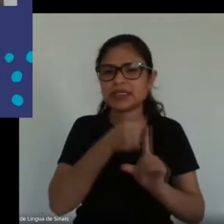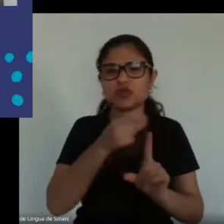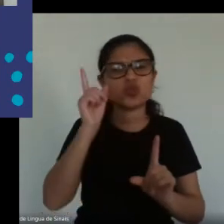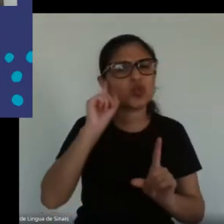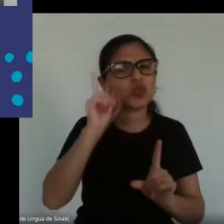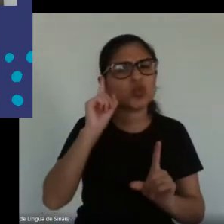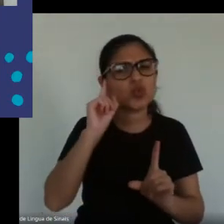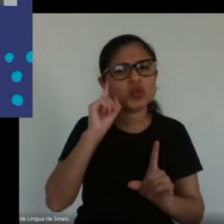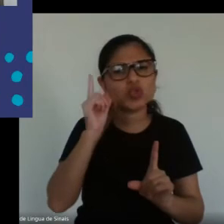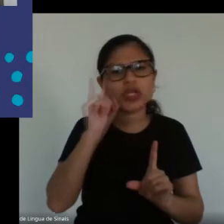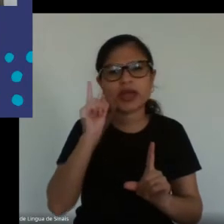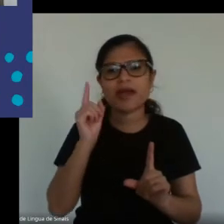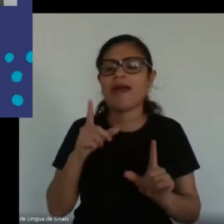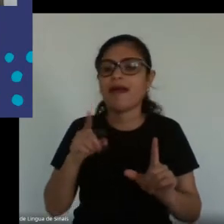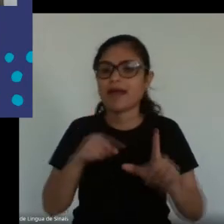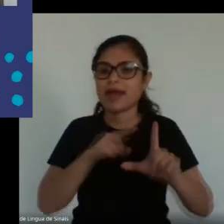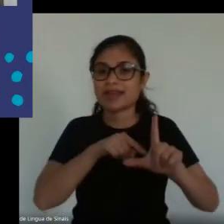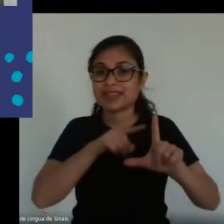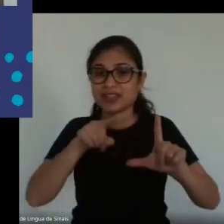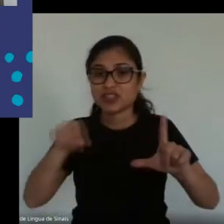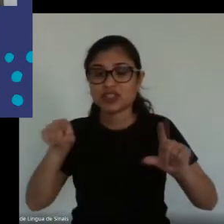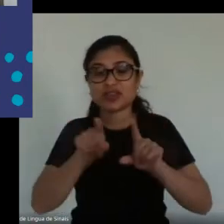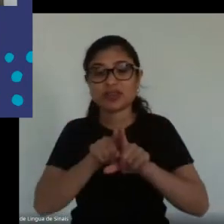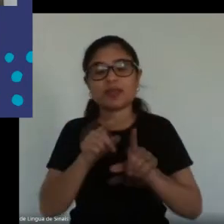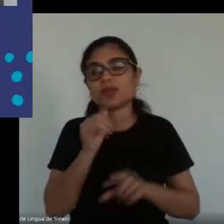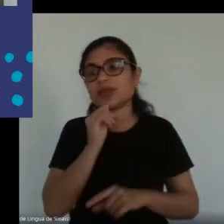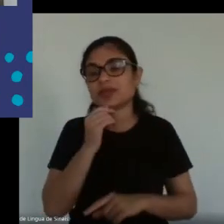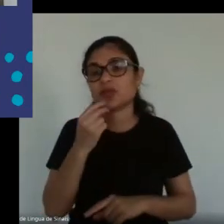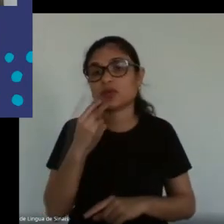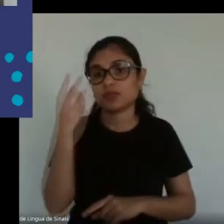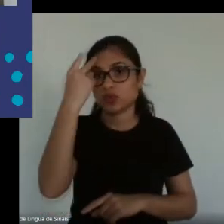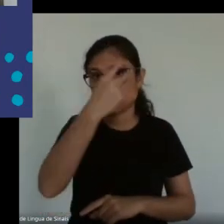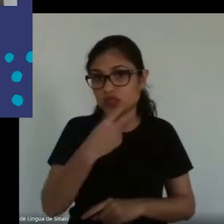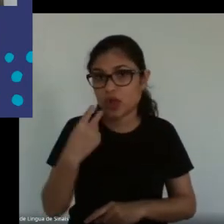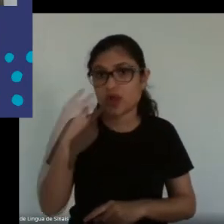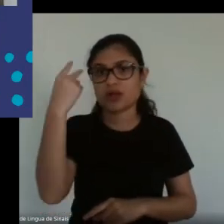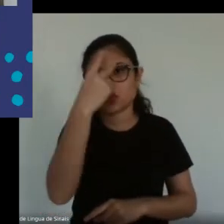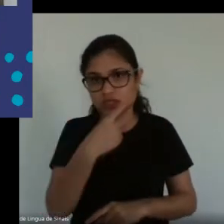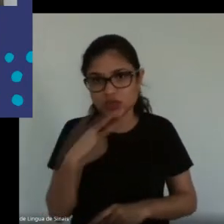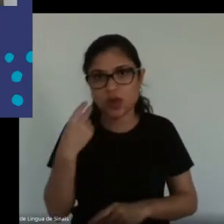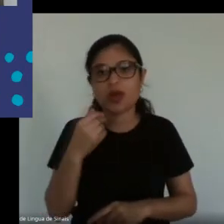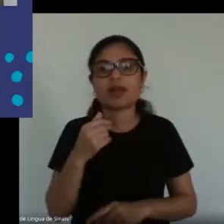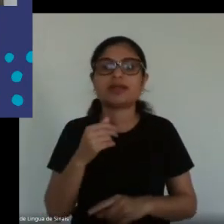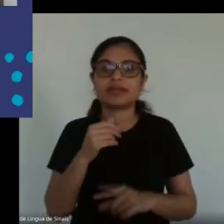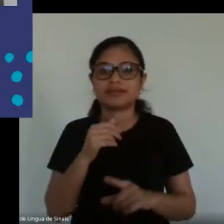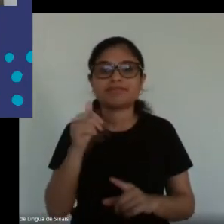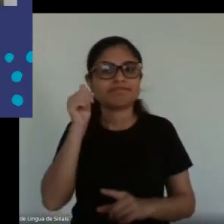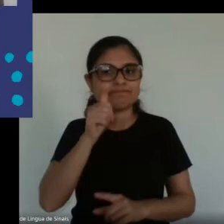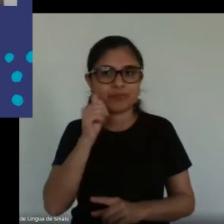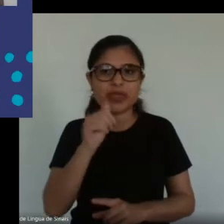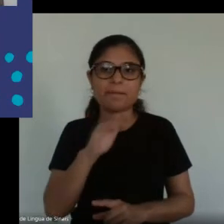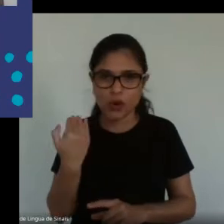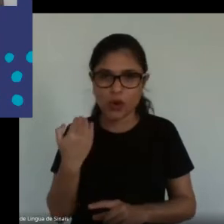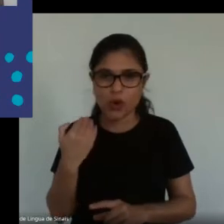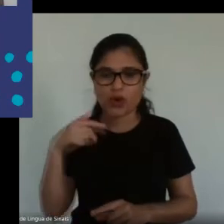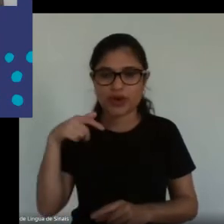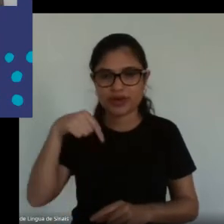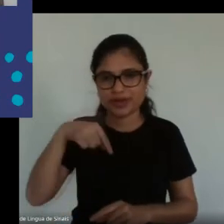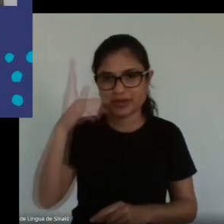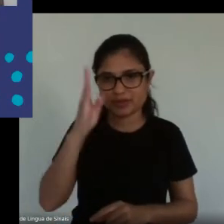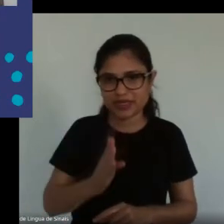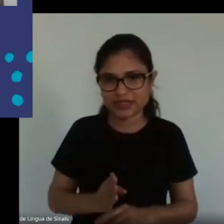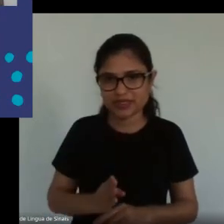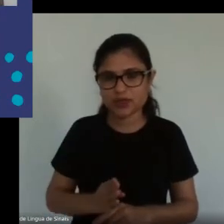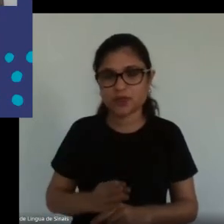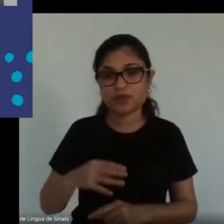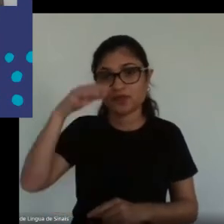sobe a estatística para a cada 2 horas morre uma mulher no Brasil, tá ok? Mato Grosso a